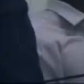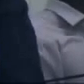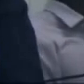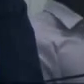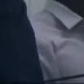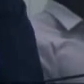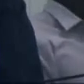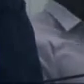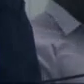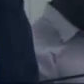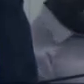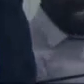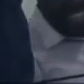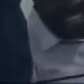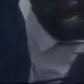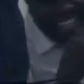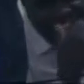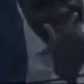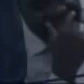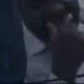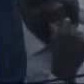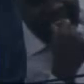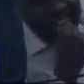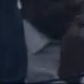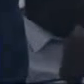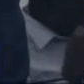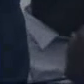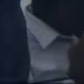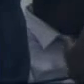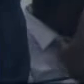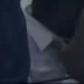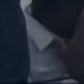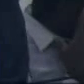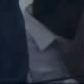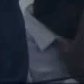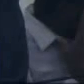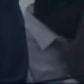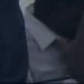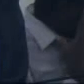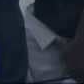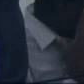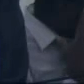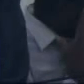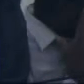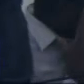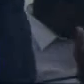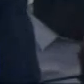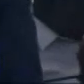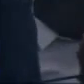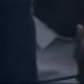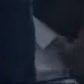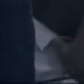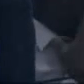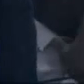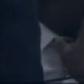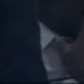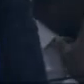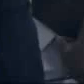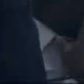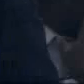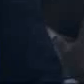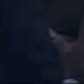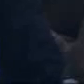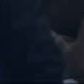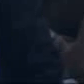engano, né? E essa árvore está em alto risco. Mandei documentação para a prefeitura.